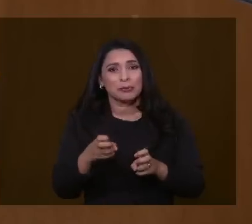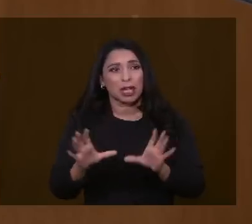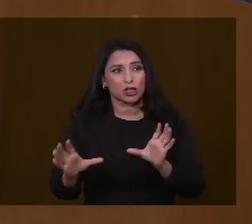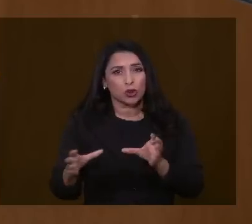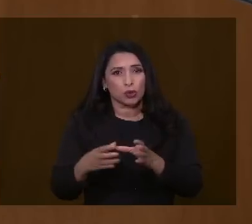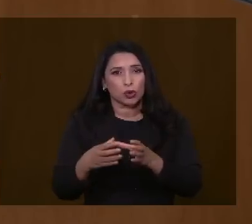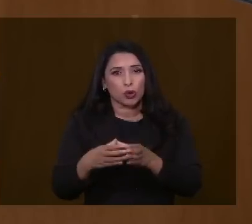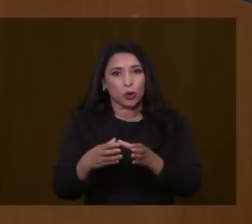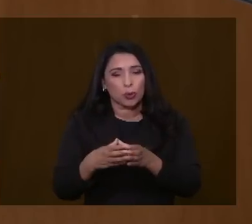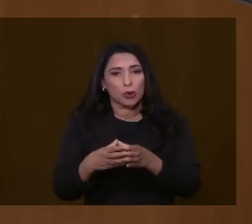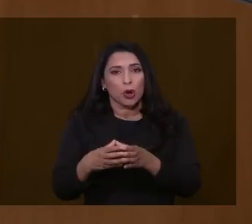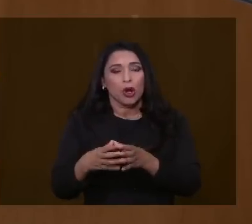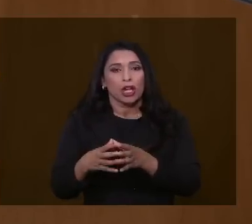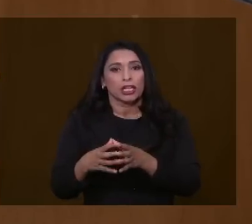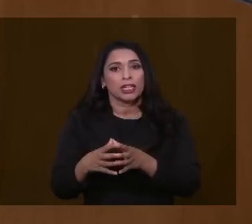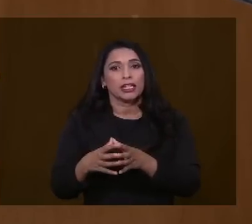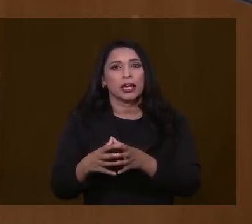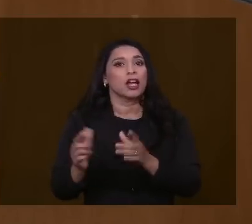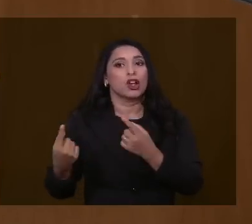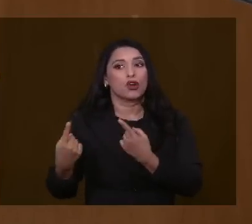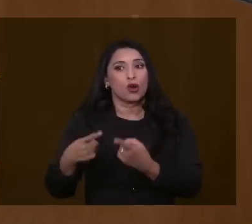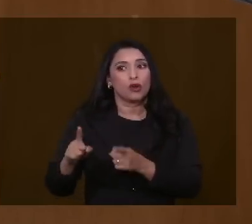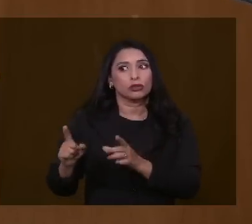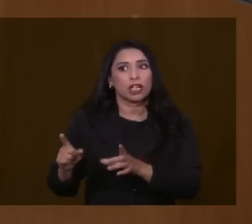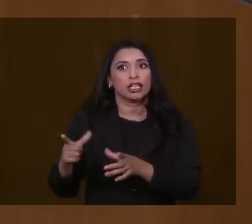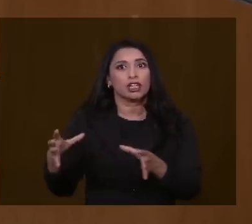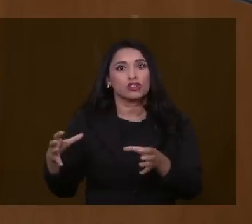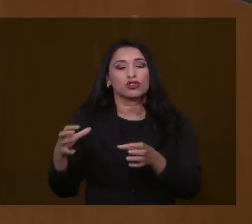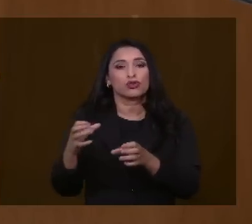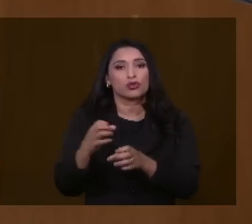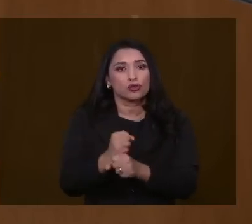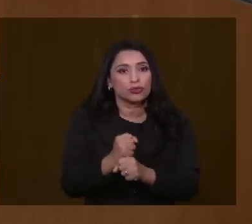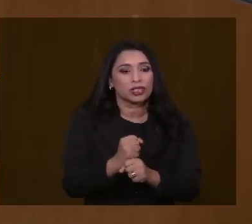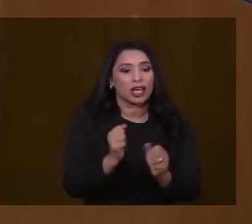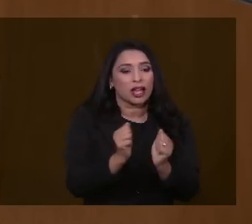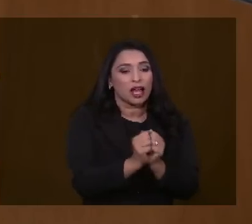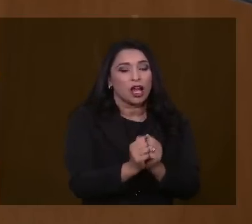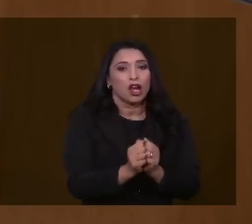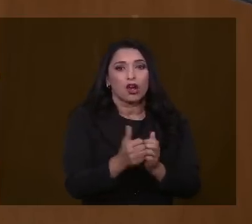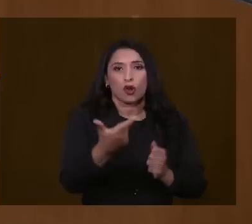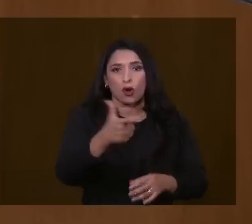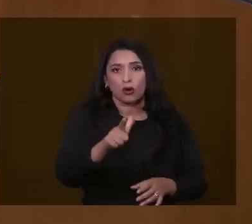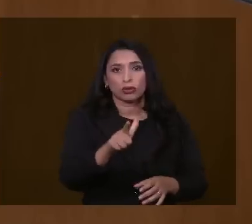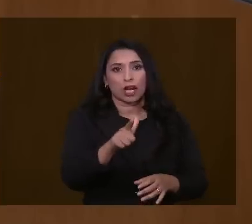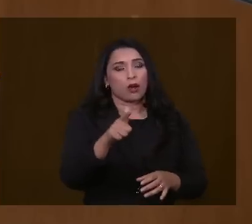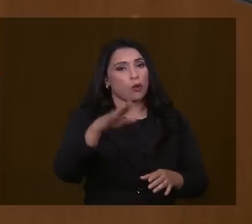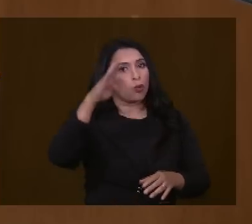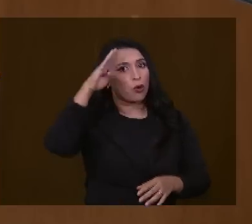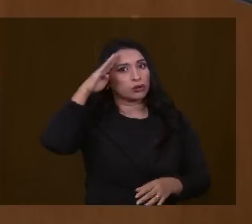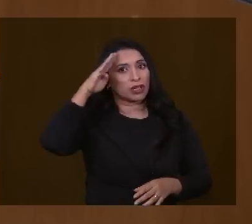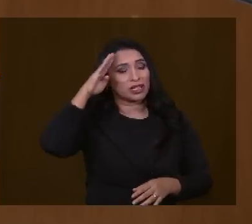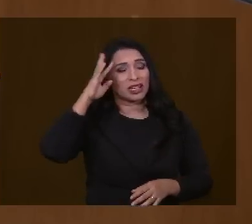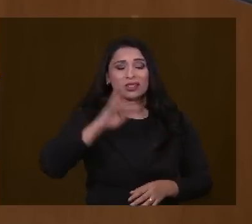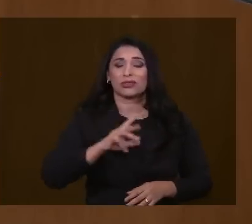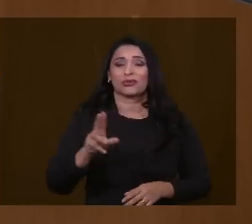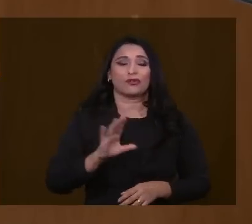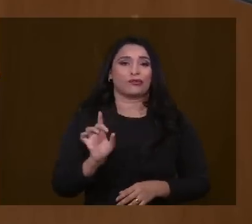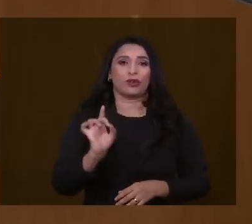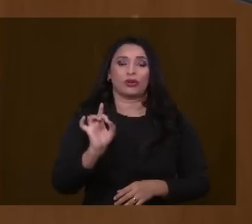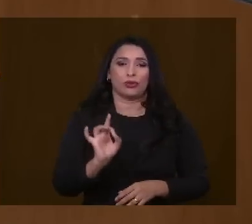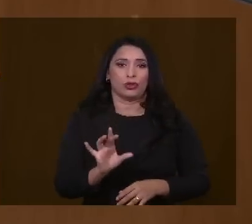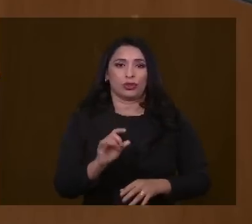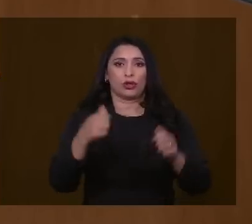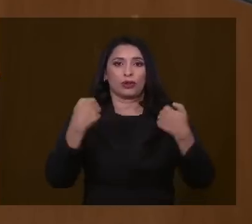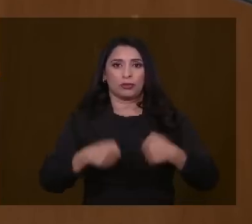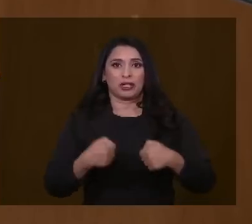para juntar-se ao exército inglês não foram suficientes para Grouchy tomar a atitude correta, que era voltar de